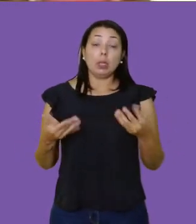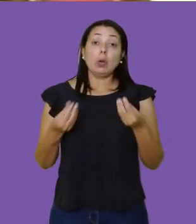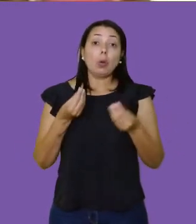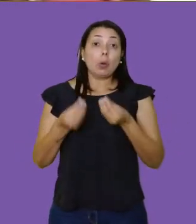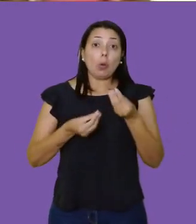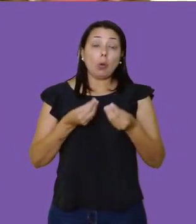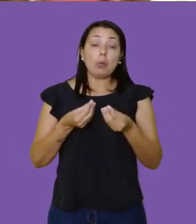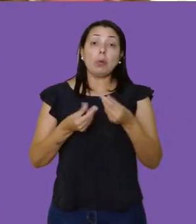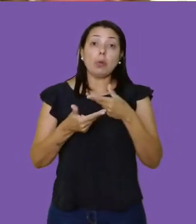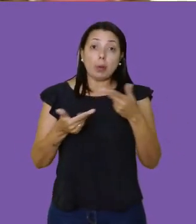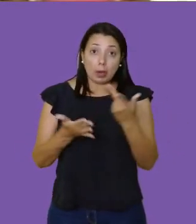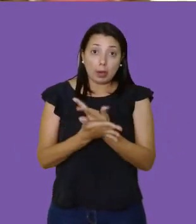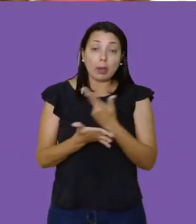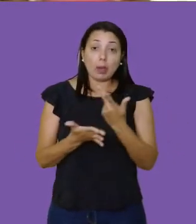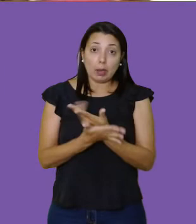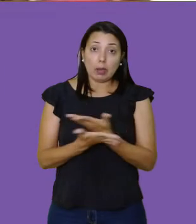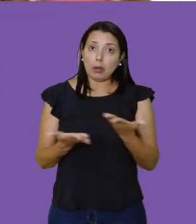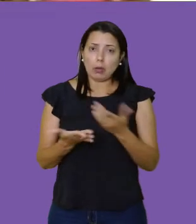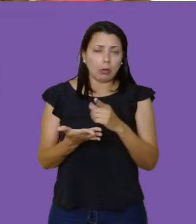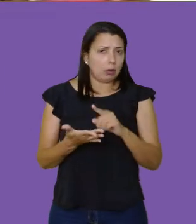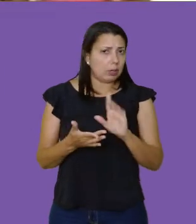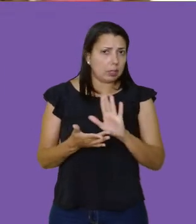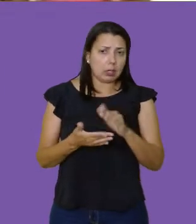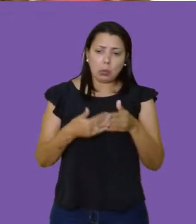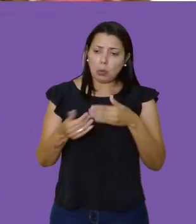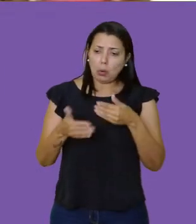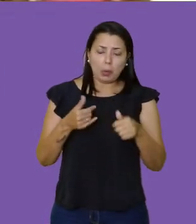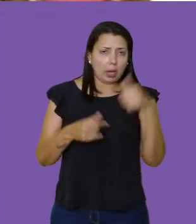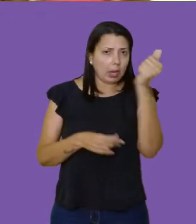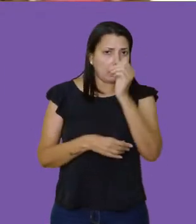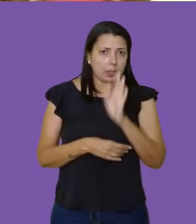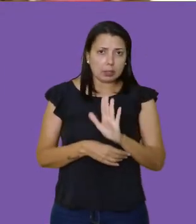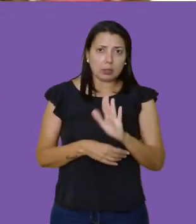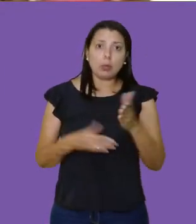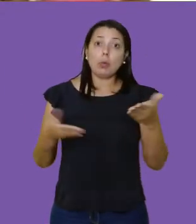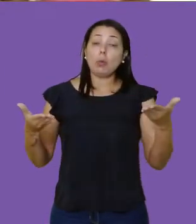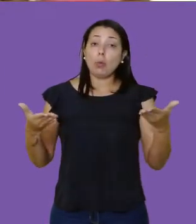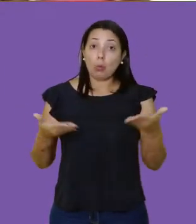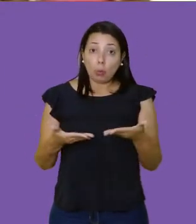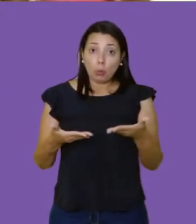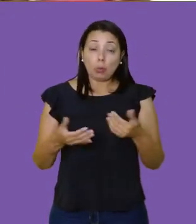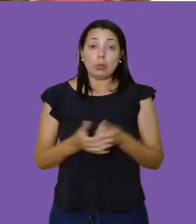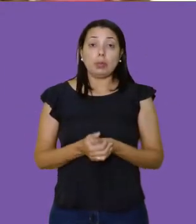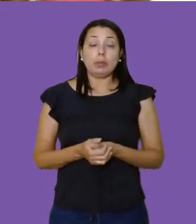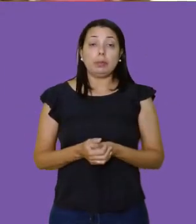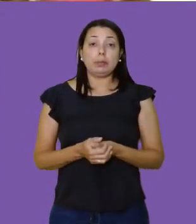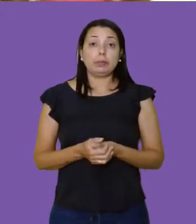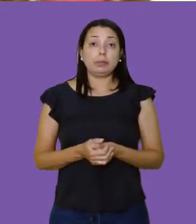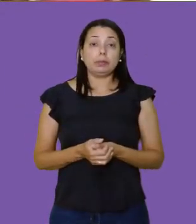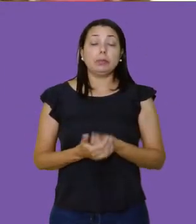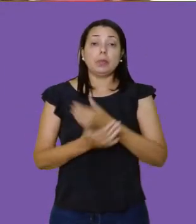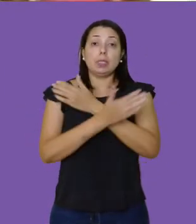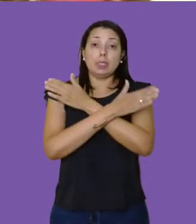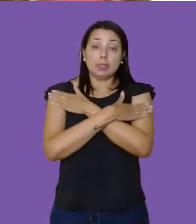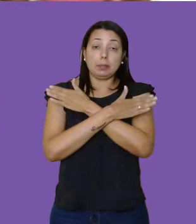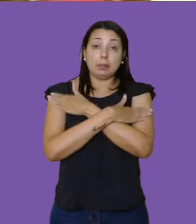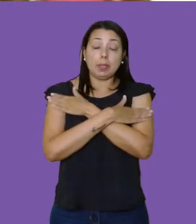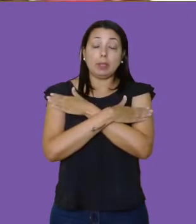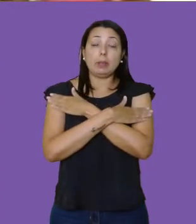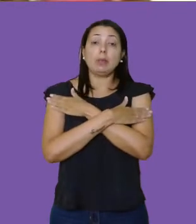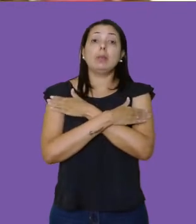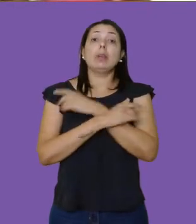situação dramática, né, não é um momento qualquer no Brasil. Nós estamos hoje com desemprego